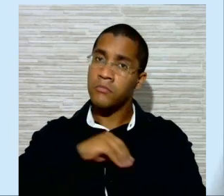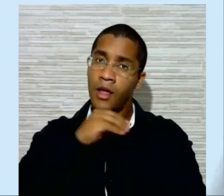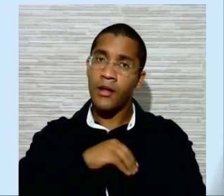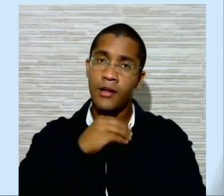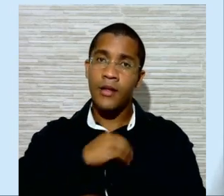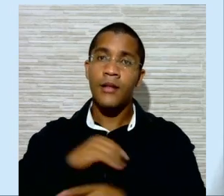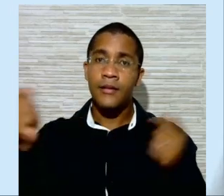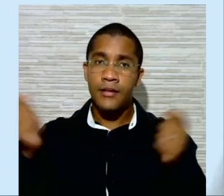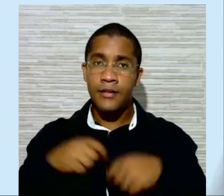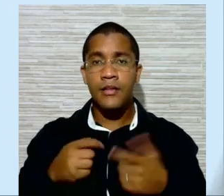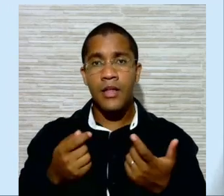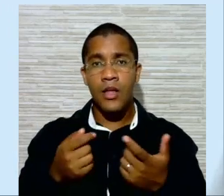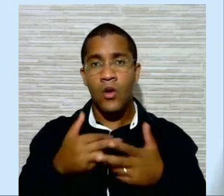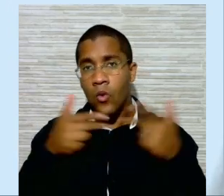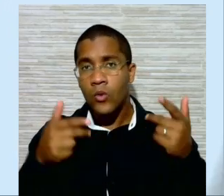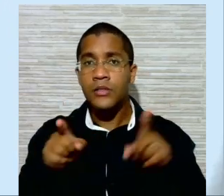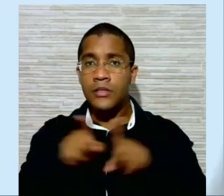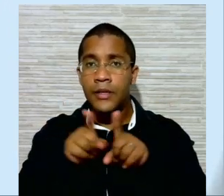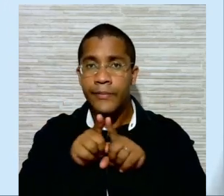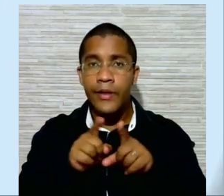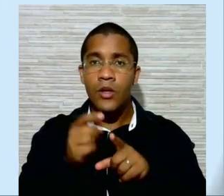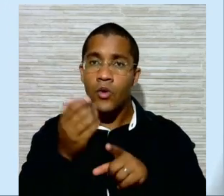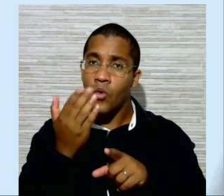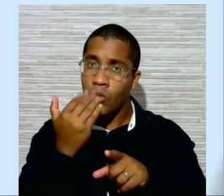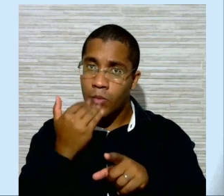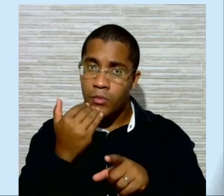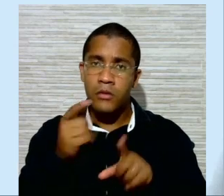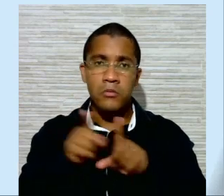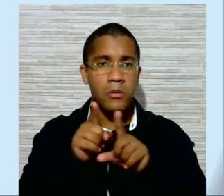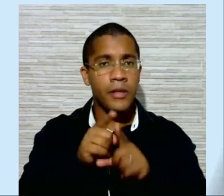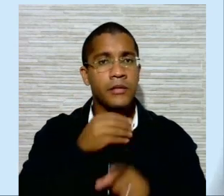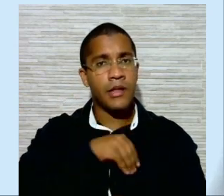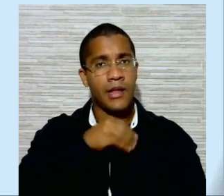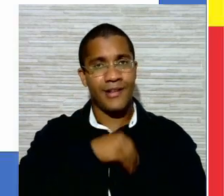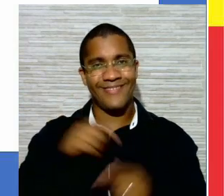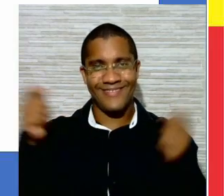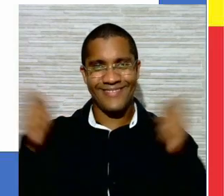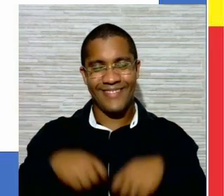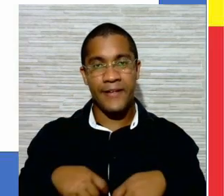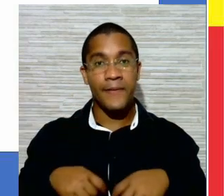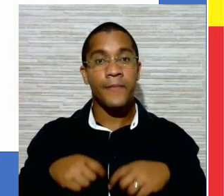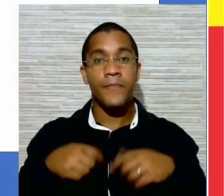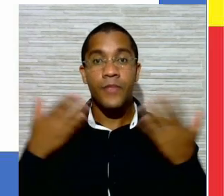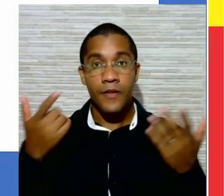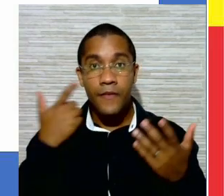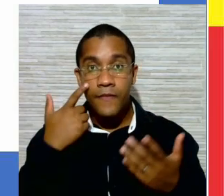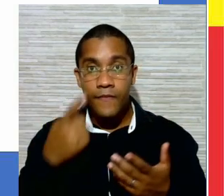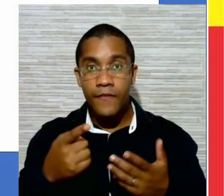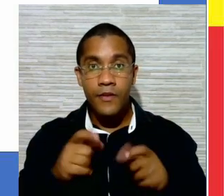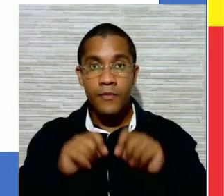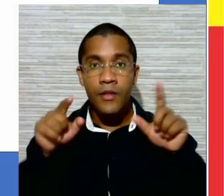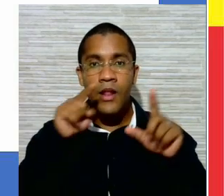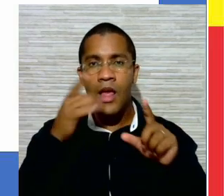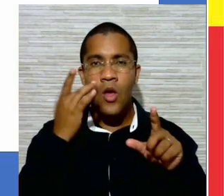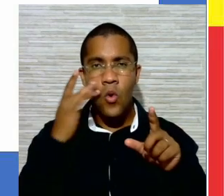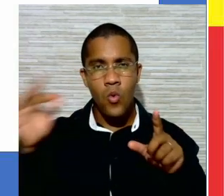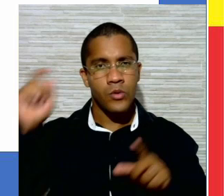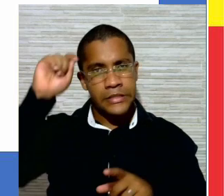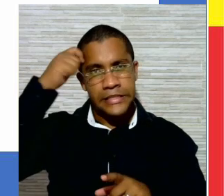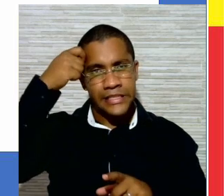para sobreviver, tá? Algum tipo de renda também, ok? Observa na tela. Você vê aí a imagem do petróleo, né? O